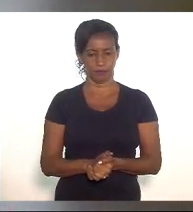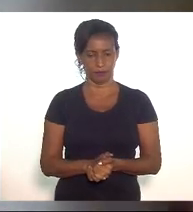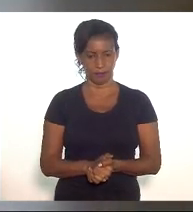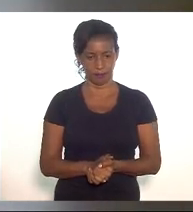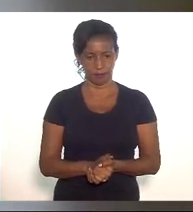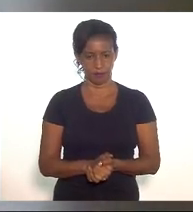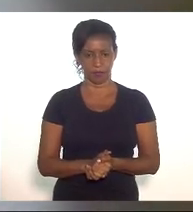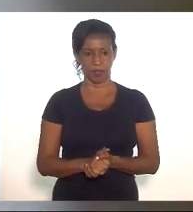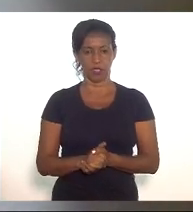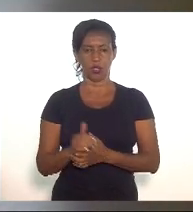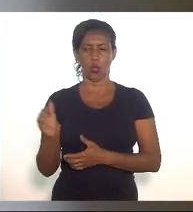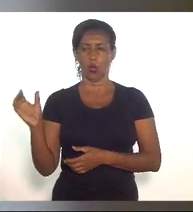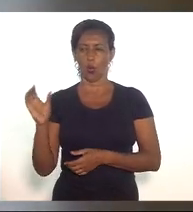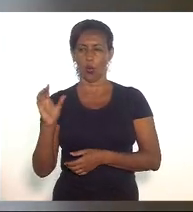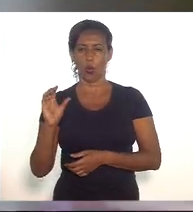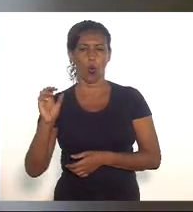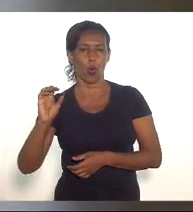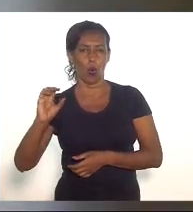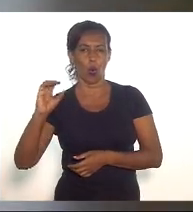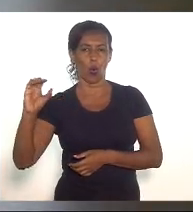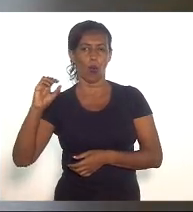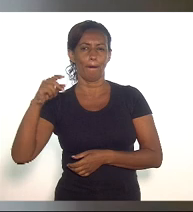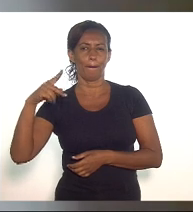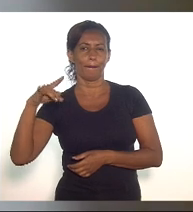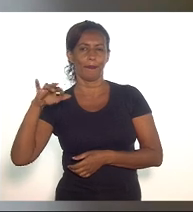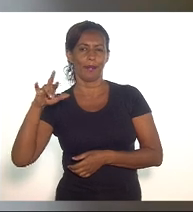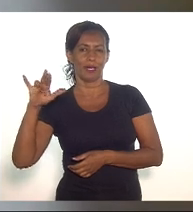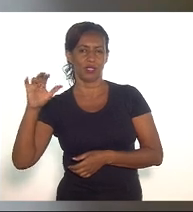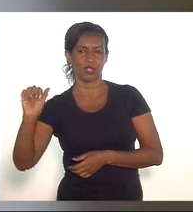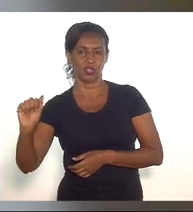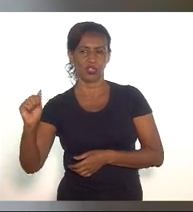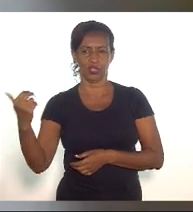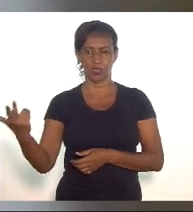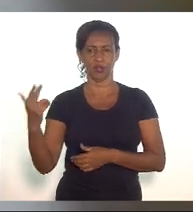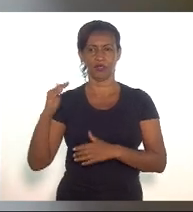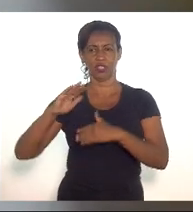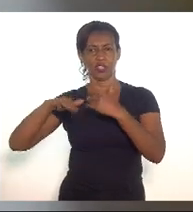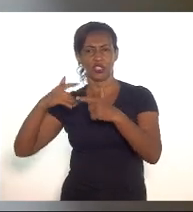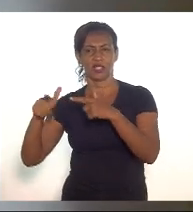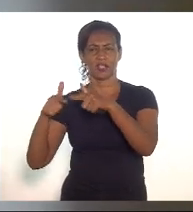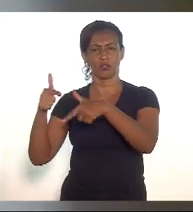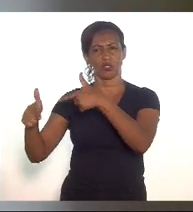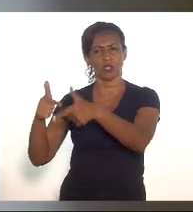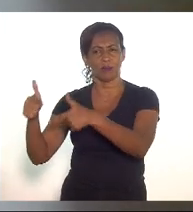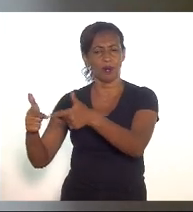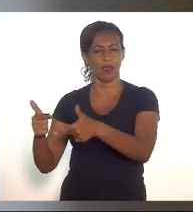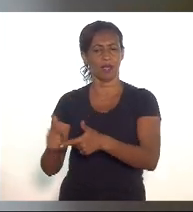de cooperativas, por meio de formas autogestionárias de geração de trabalho e renda.